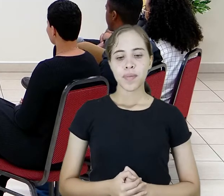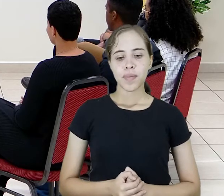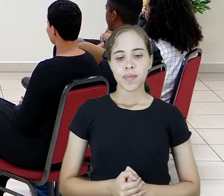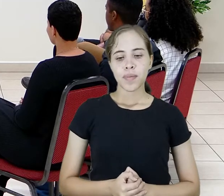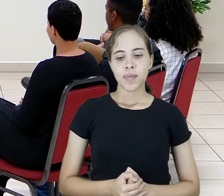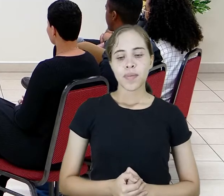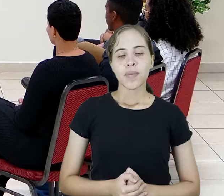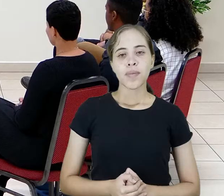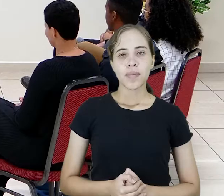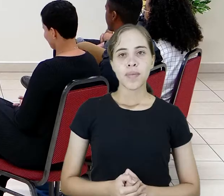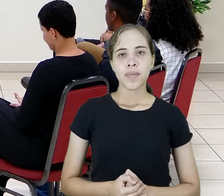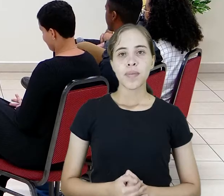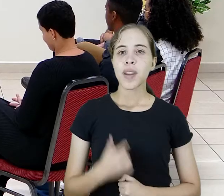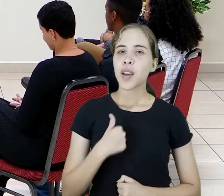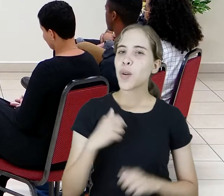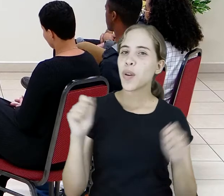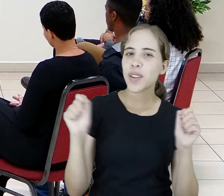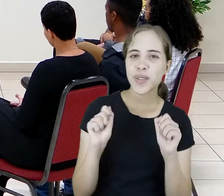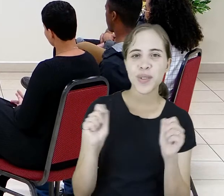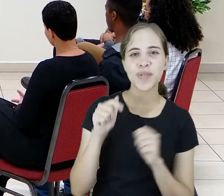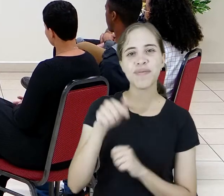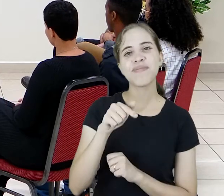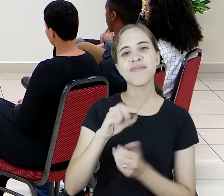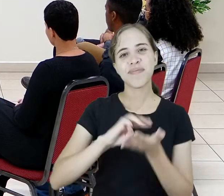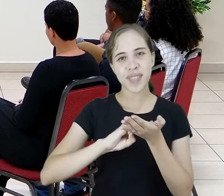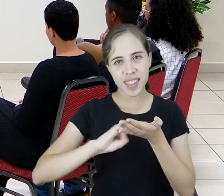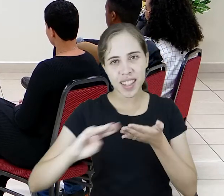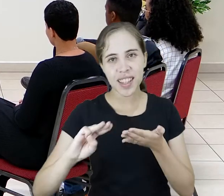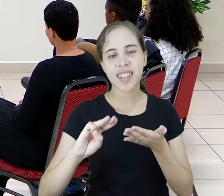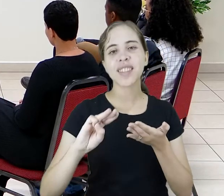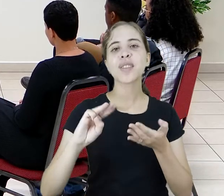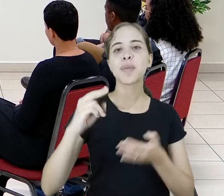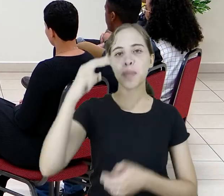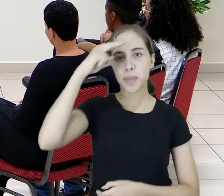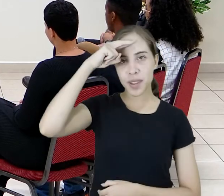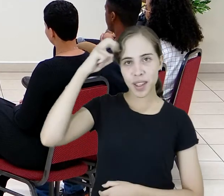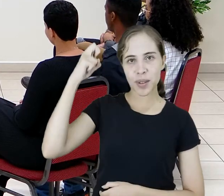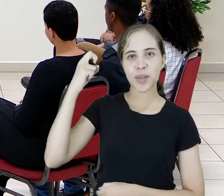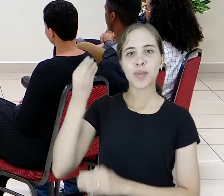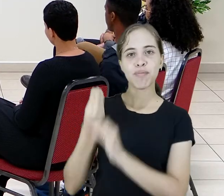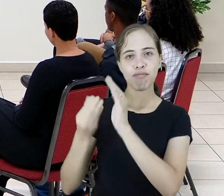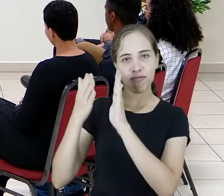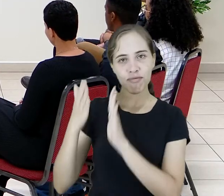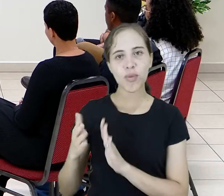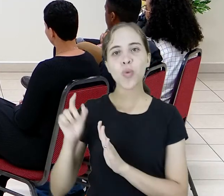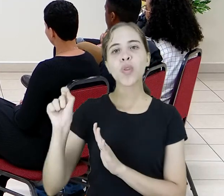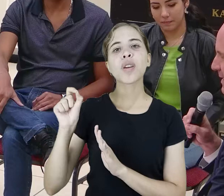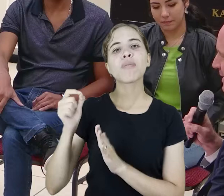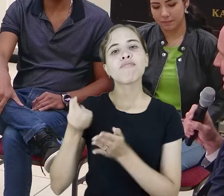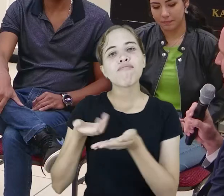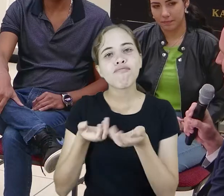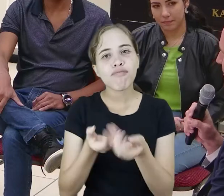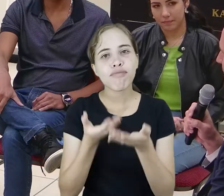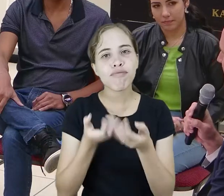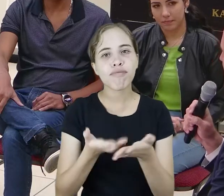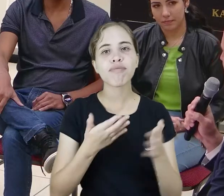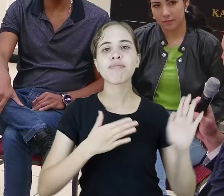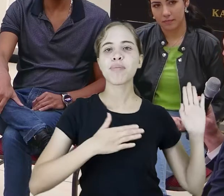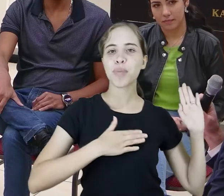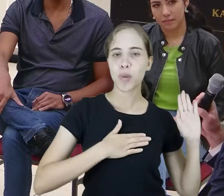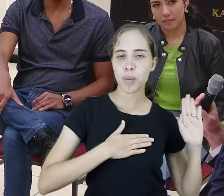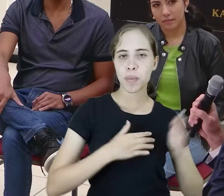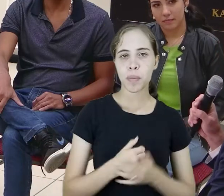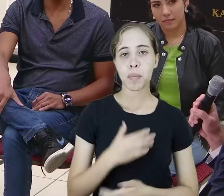Adorei essa mensagem de nosso querido profeta Presidente Nelson e suas promessas. E para mim é